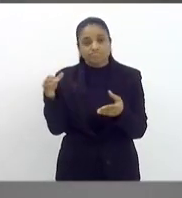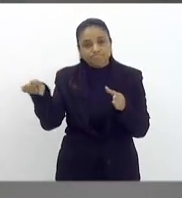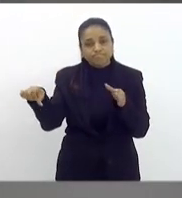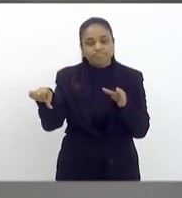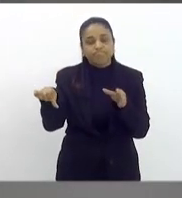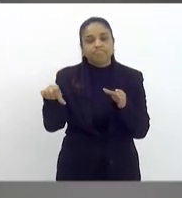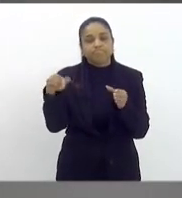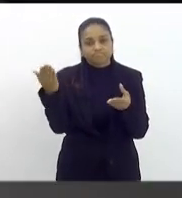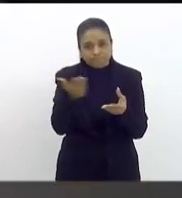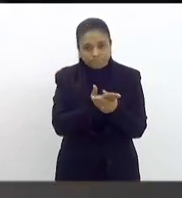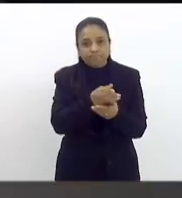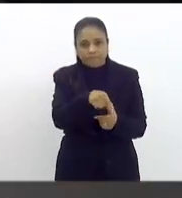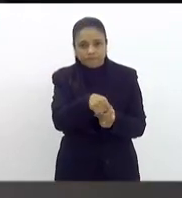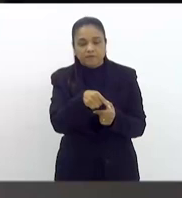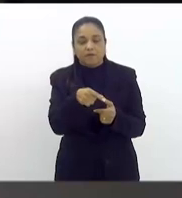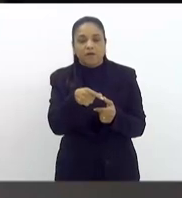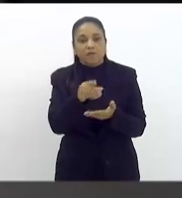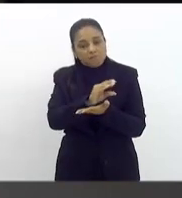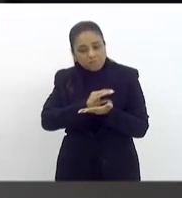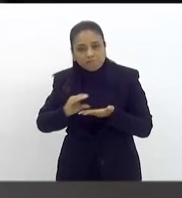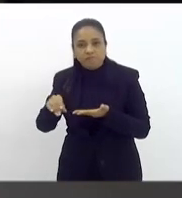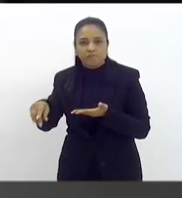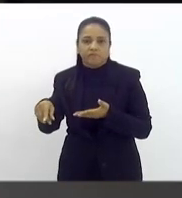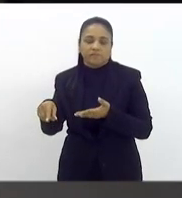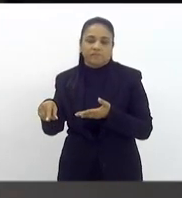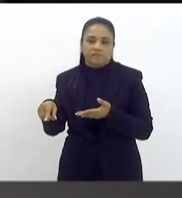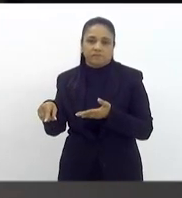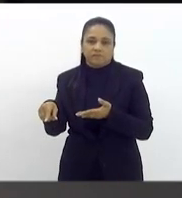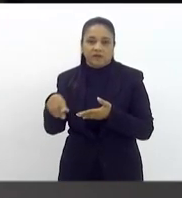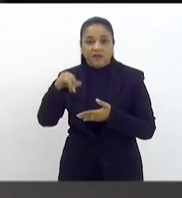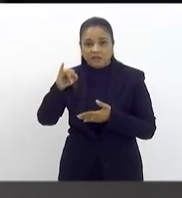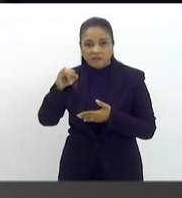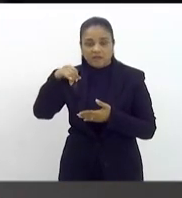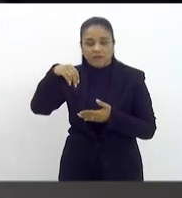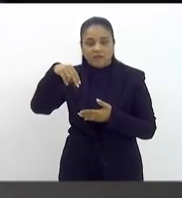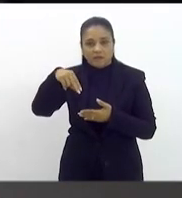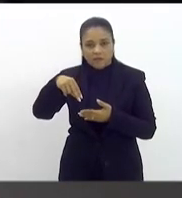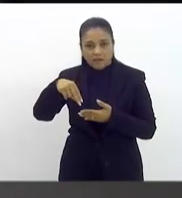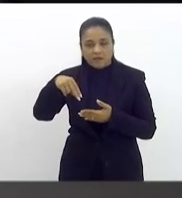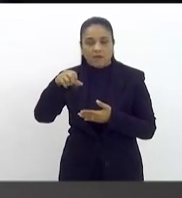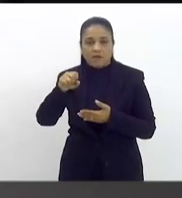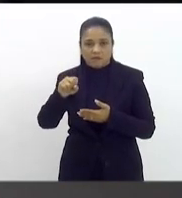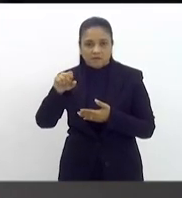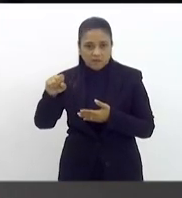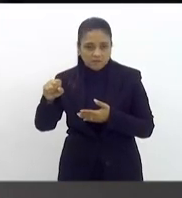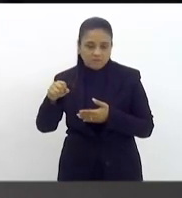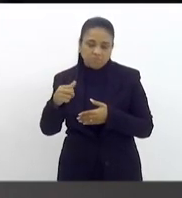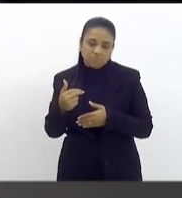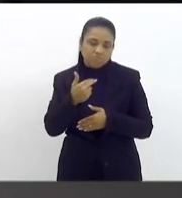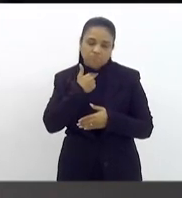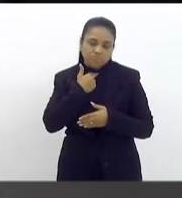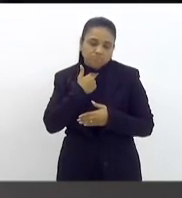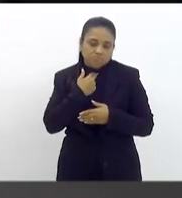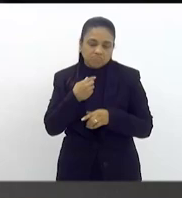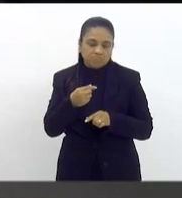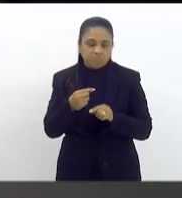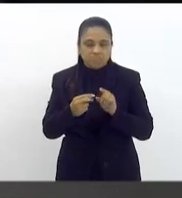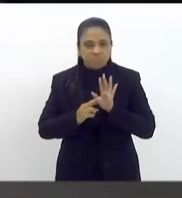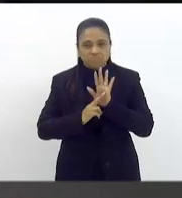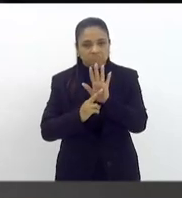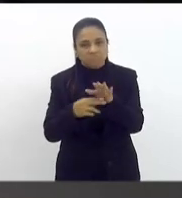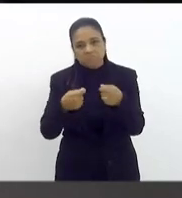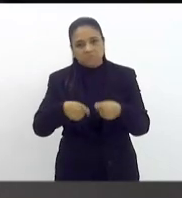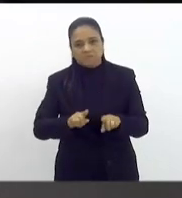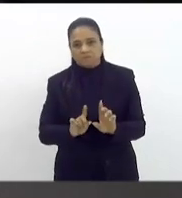caso, por exemplo, de não repasse da cota patronal do INSS. Não precisa haver representação do lesado. Pô, maravilha,